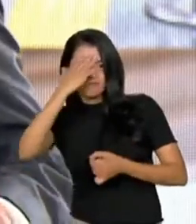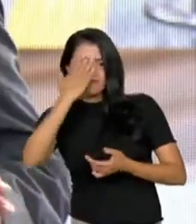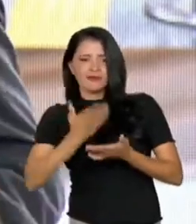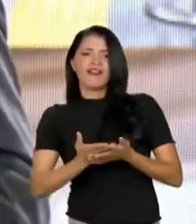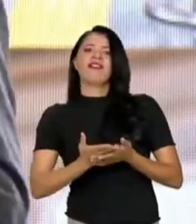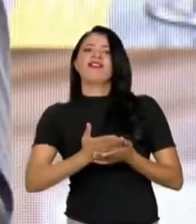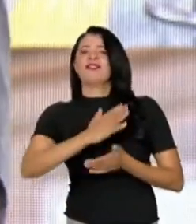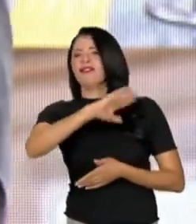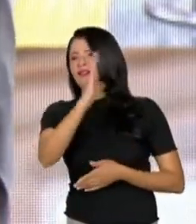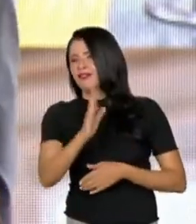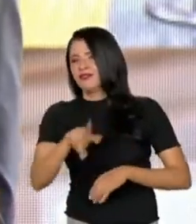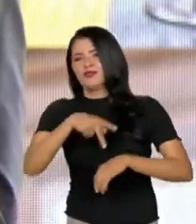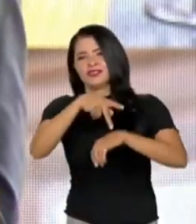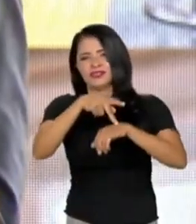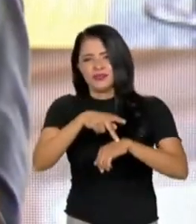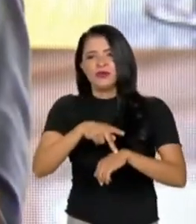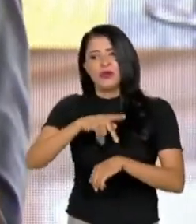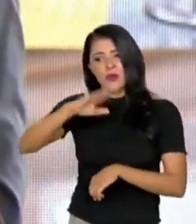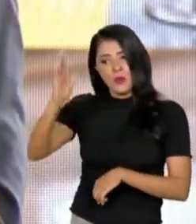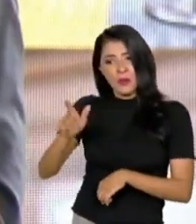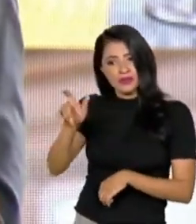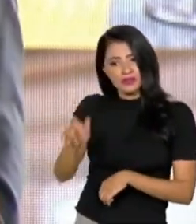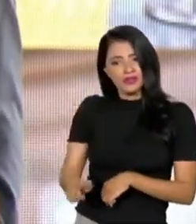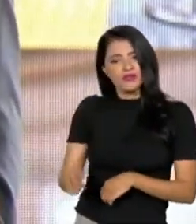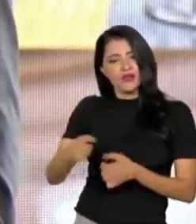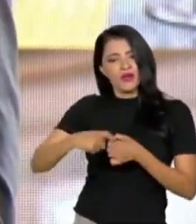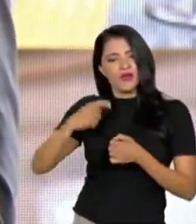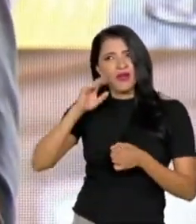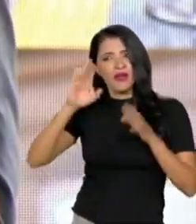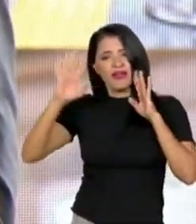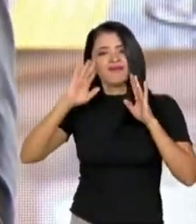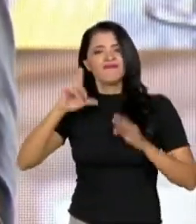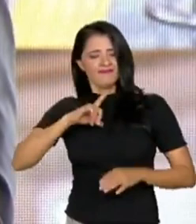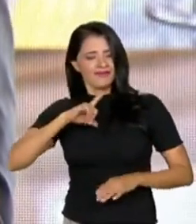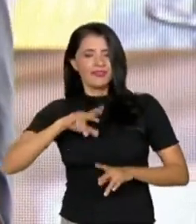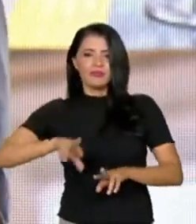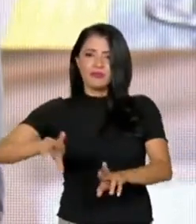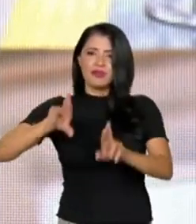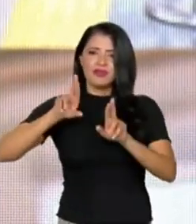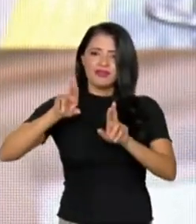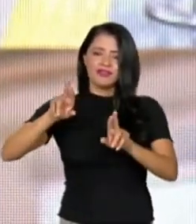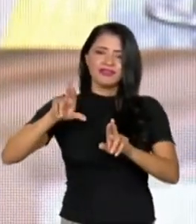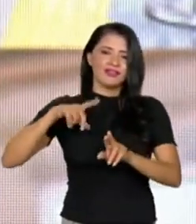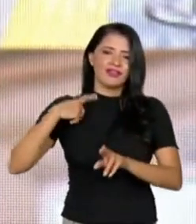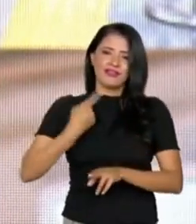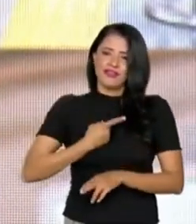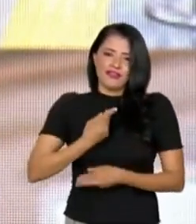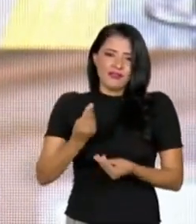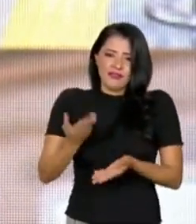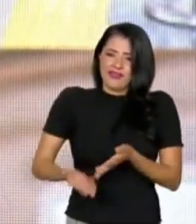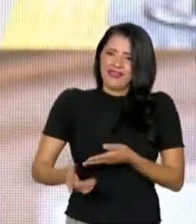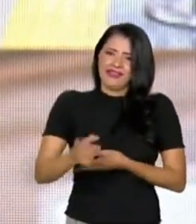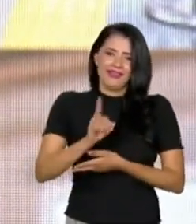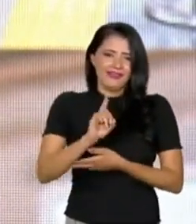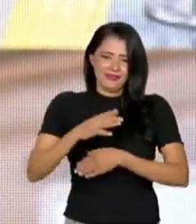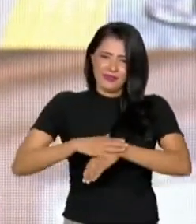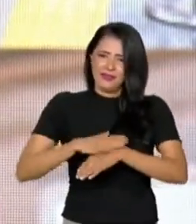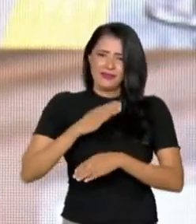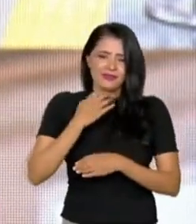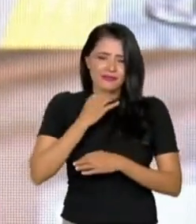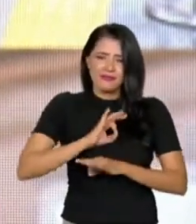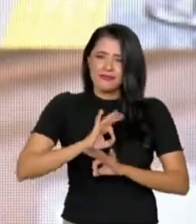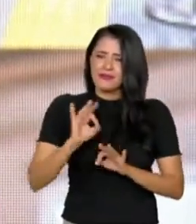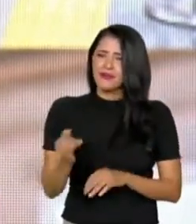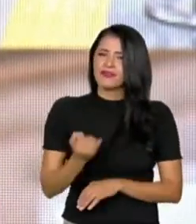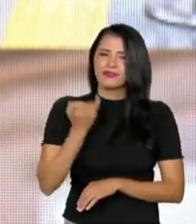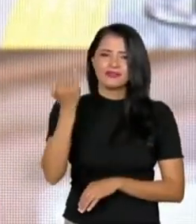Brasil, onde o brasileiro voltou a sonhar e ter esperança, nós não podemos perder esse momento.